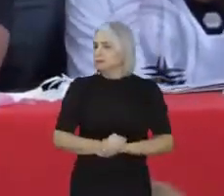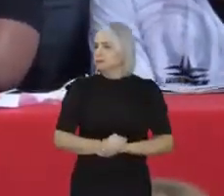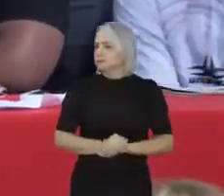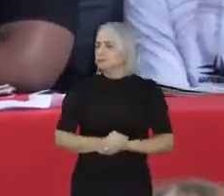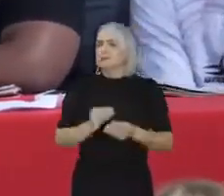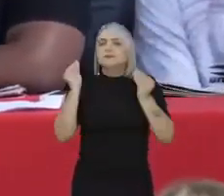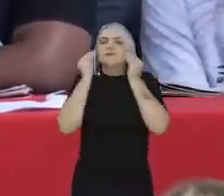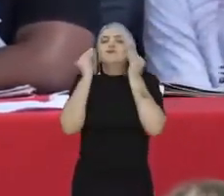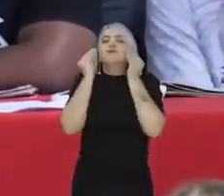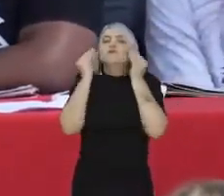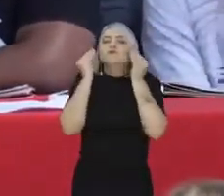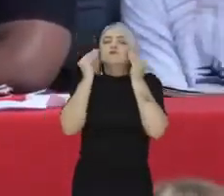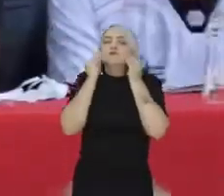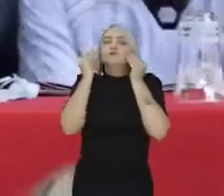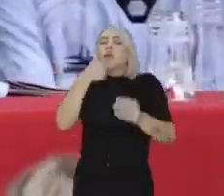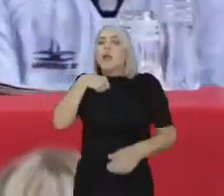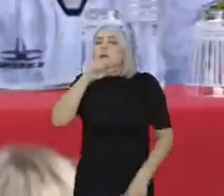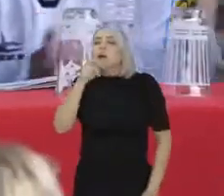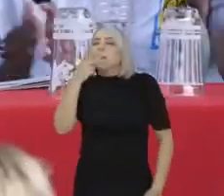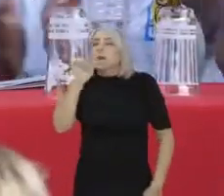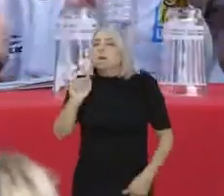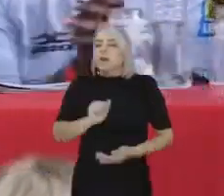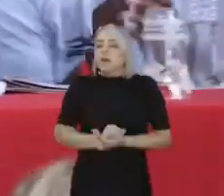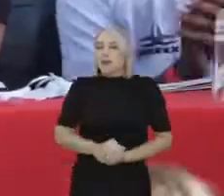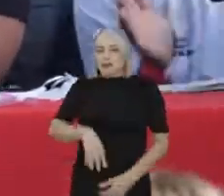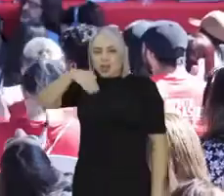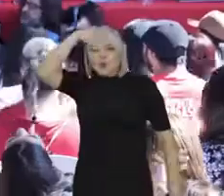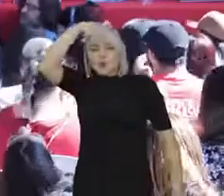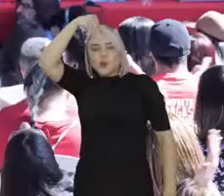pro meu pai, para minha irmã e para minha sobrinha.